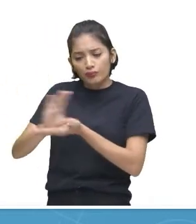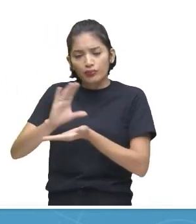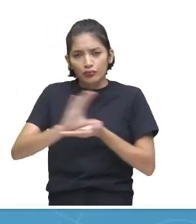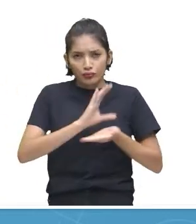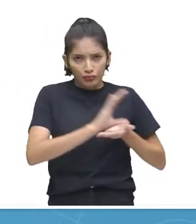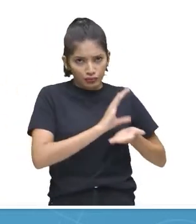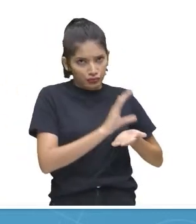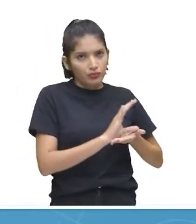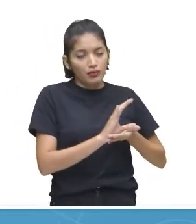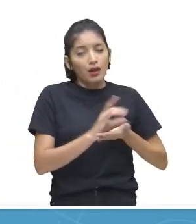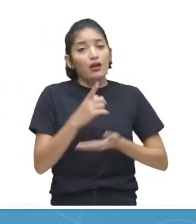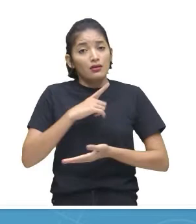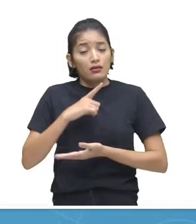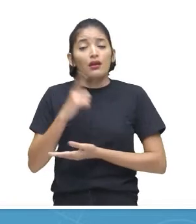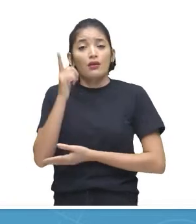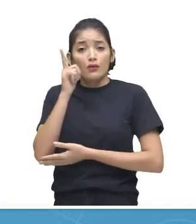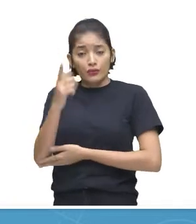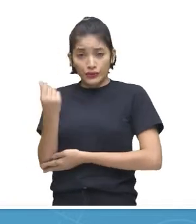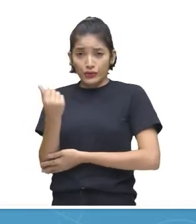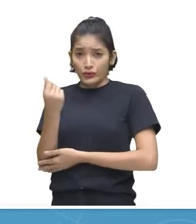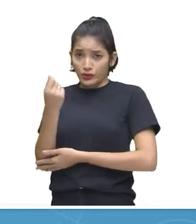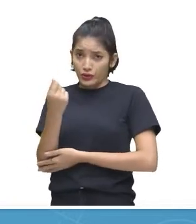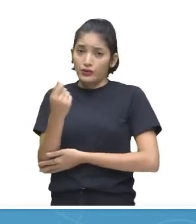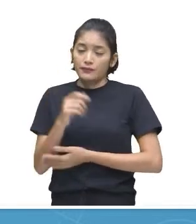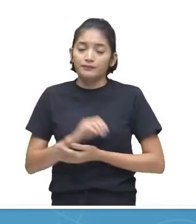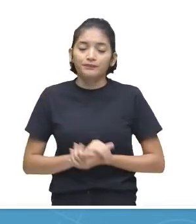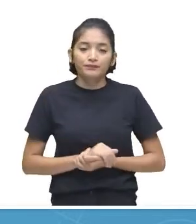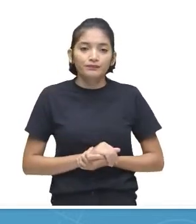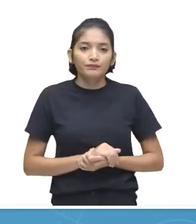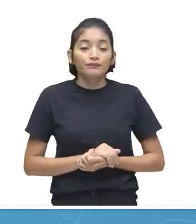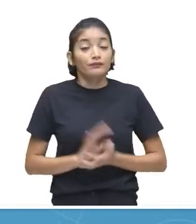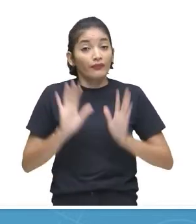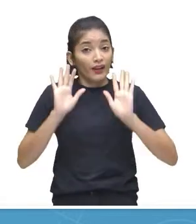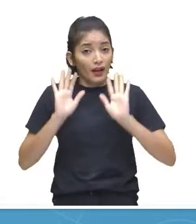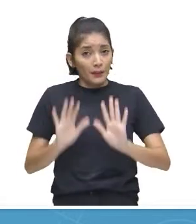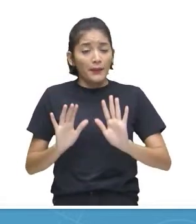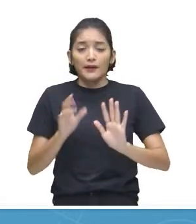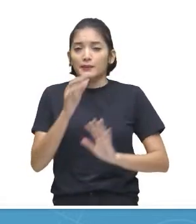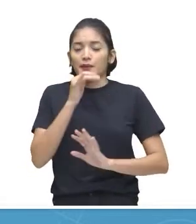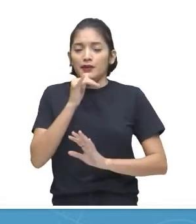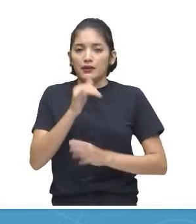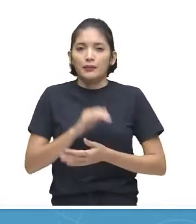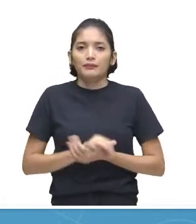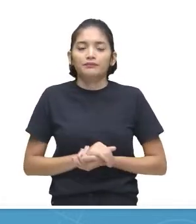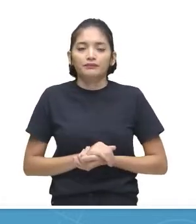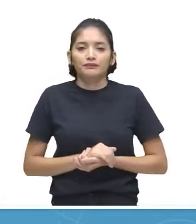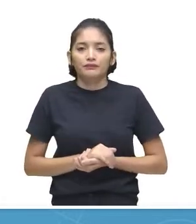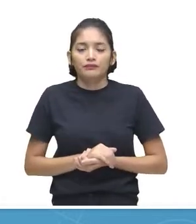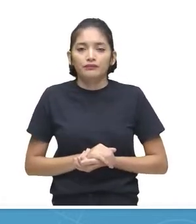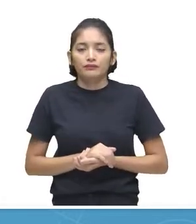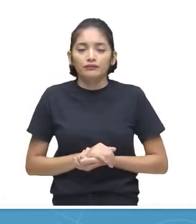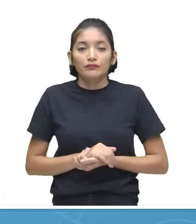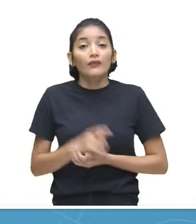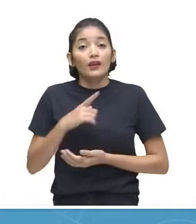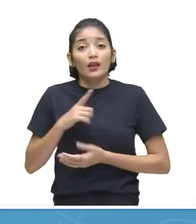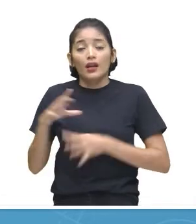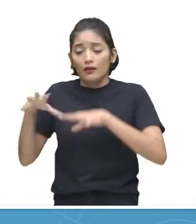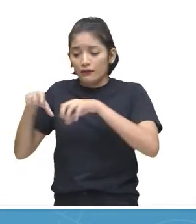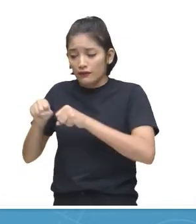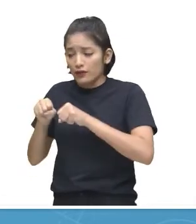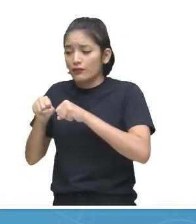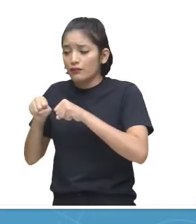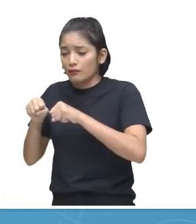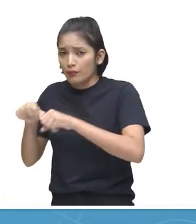própria metrópole obter maior lucro nessa relação. Mas eu tinha agora a colônia sendo explorada